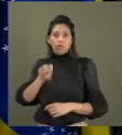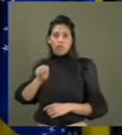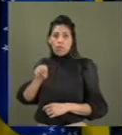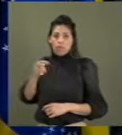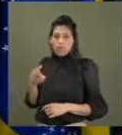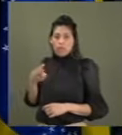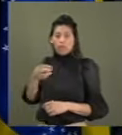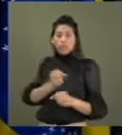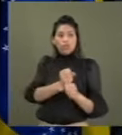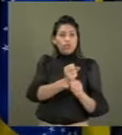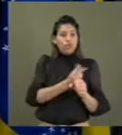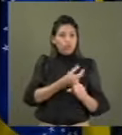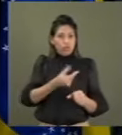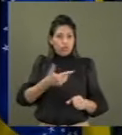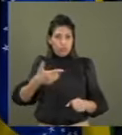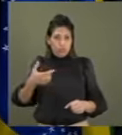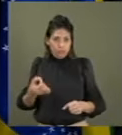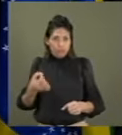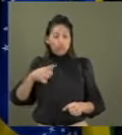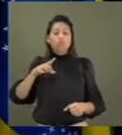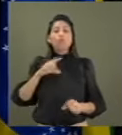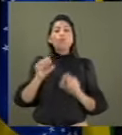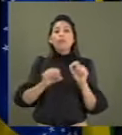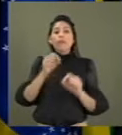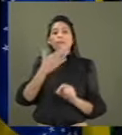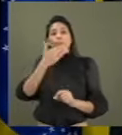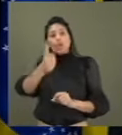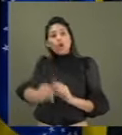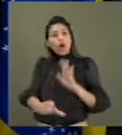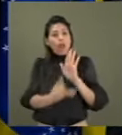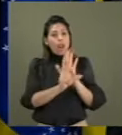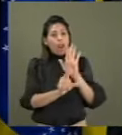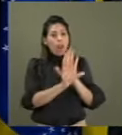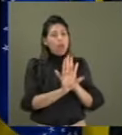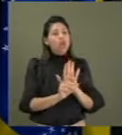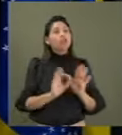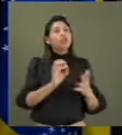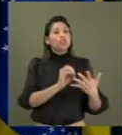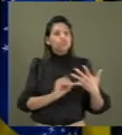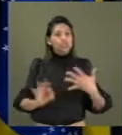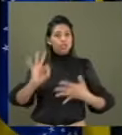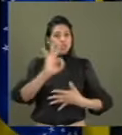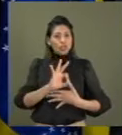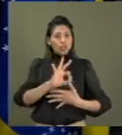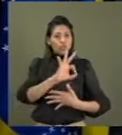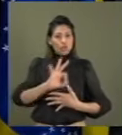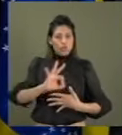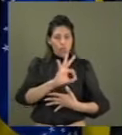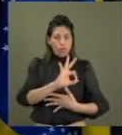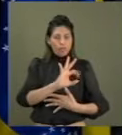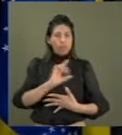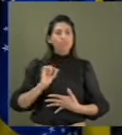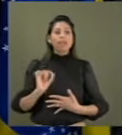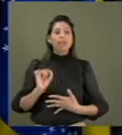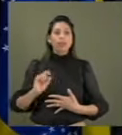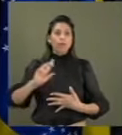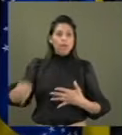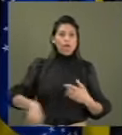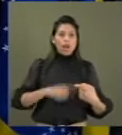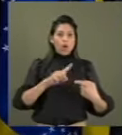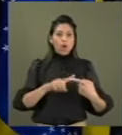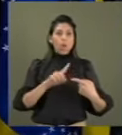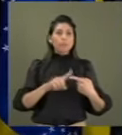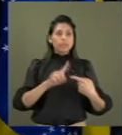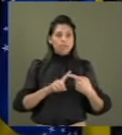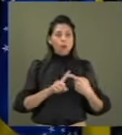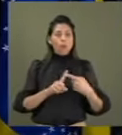2020 aperfeiçoa, então, a lei de cotas. Entre os pontos eu destaco: implementação de banca